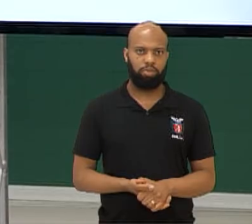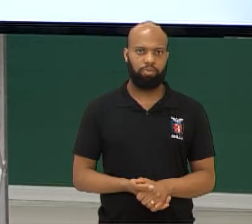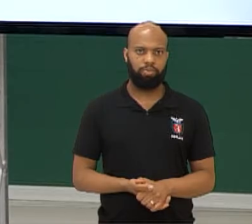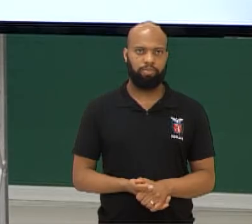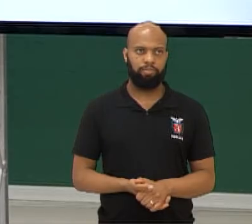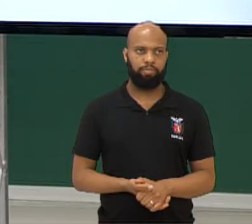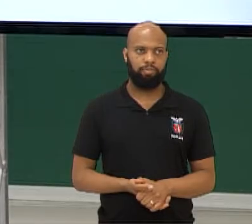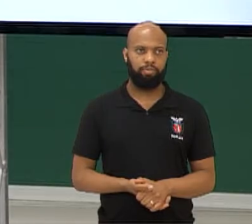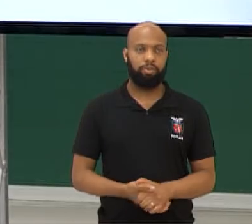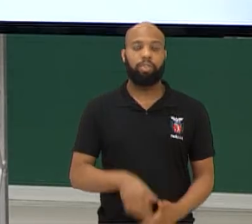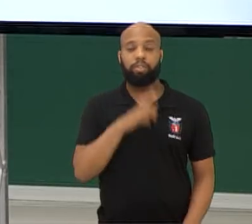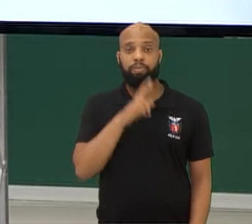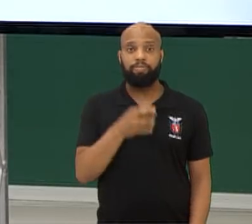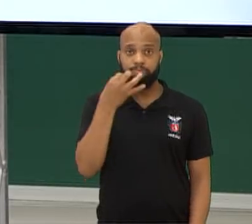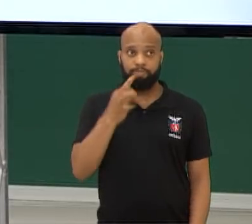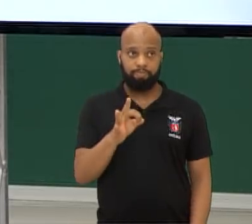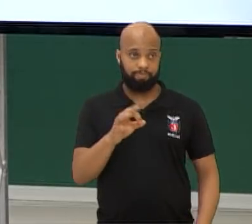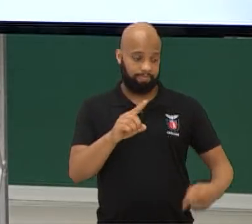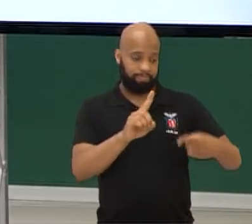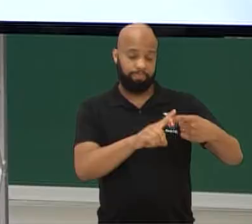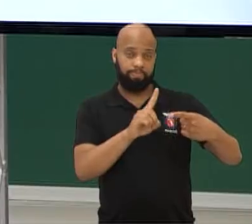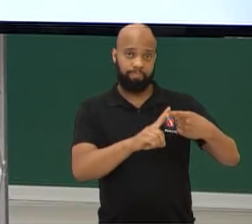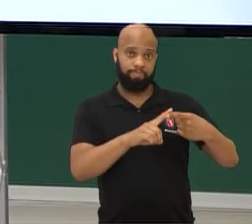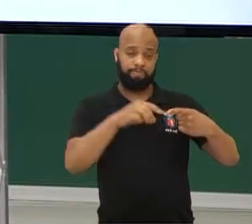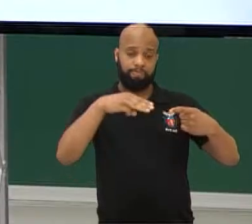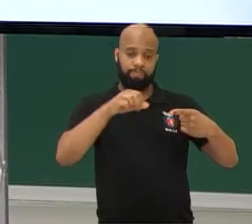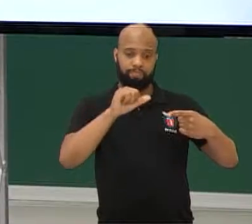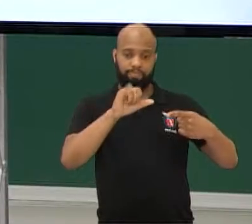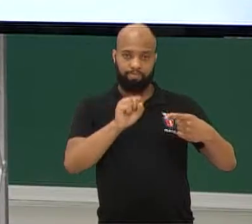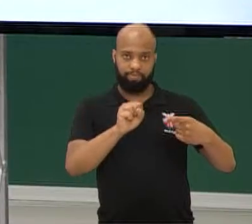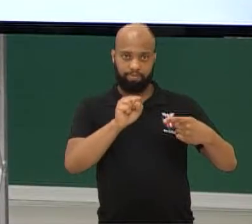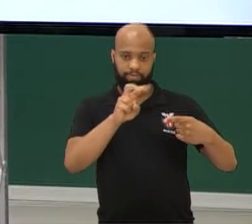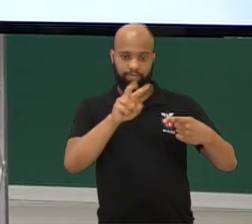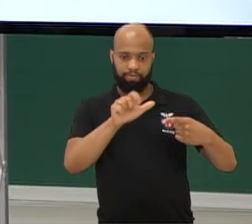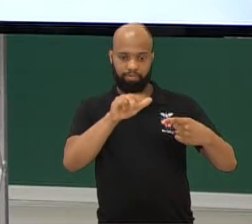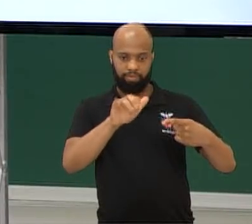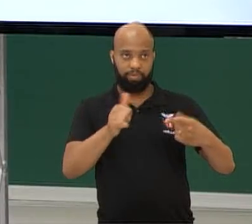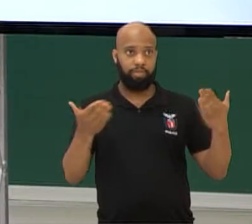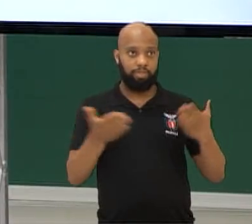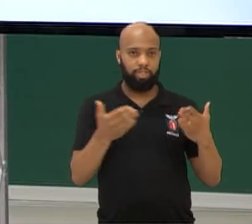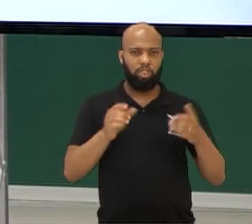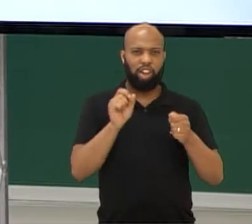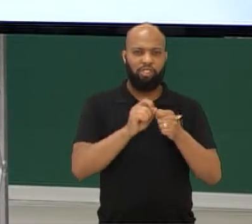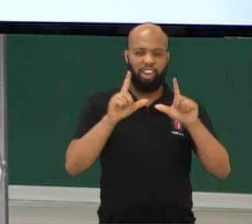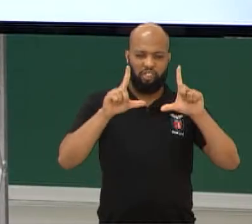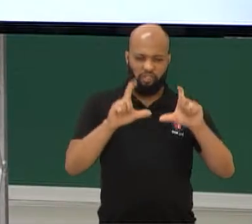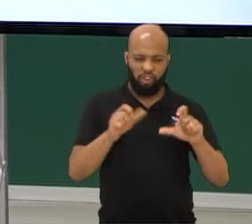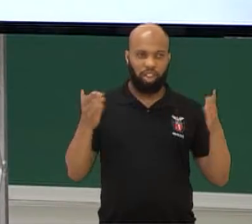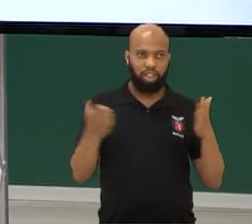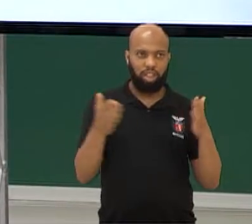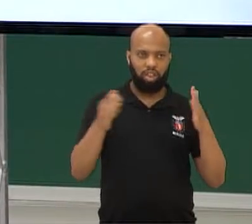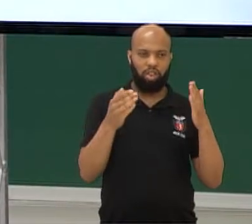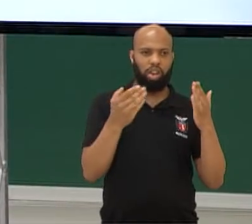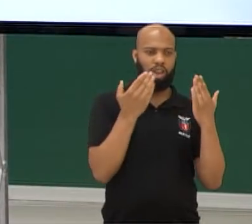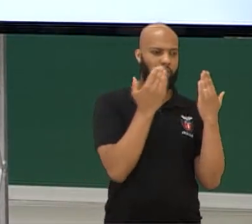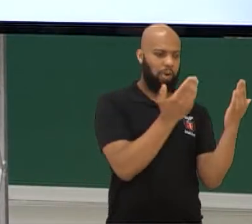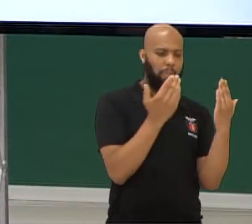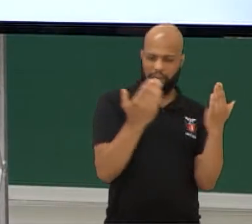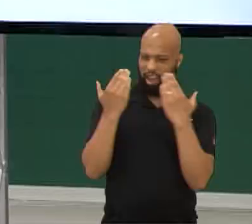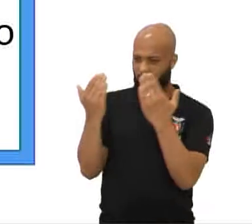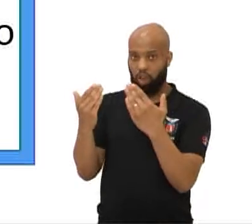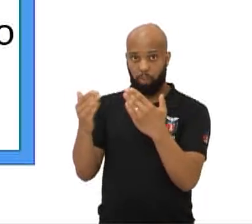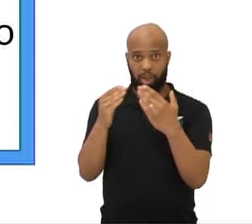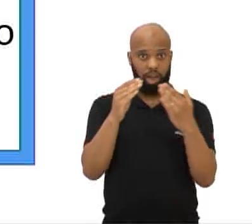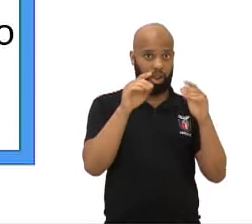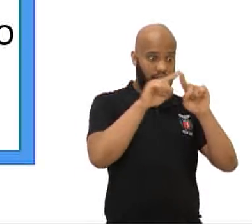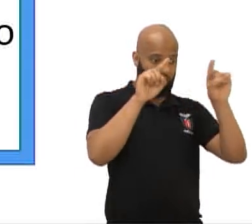A resposta correta, letra A. Então, agora eu peço que vocês tirem um print desse quadro comparativo, que é bem importante.